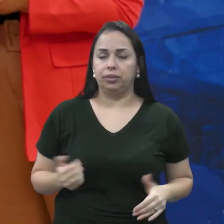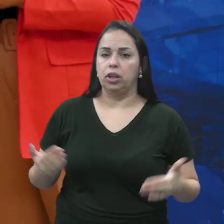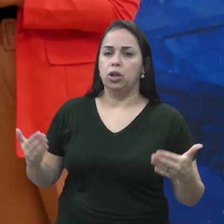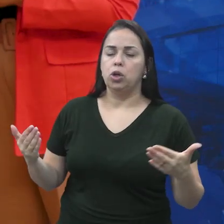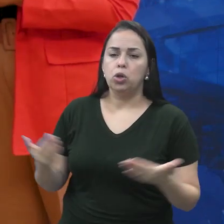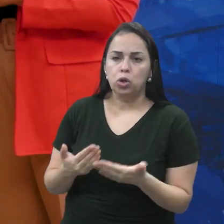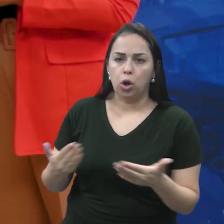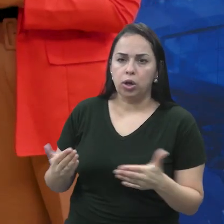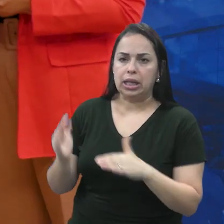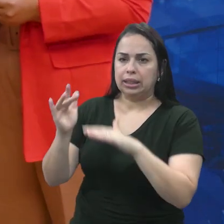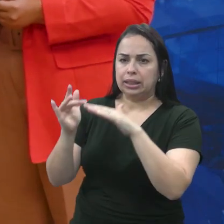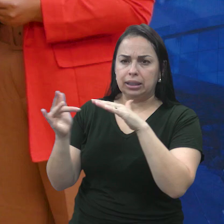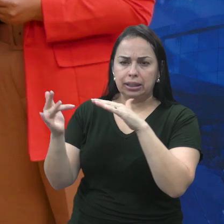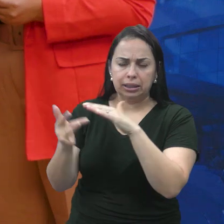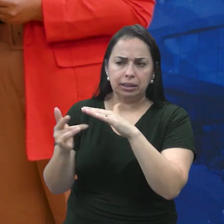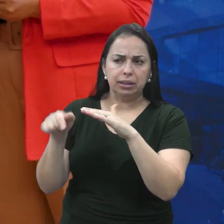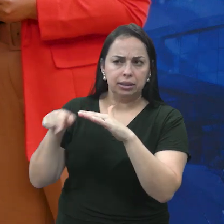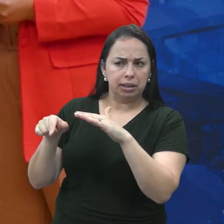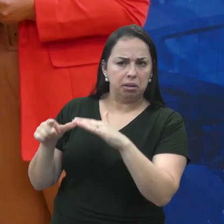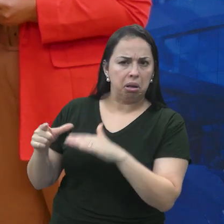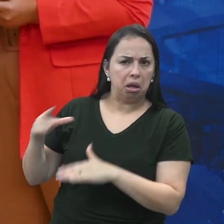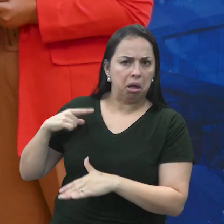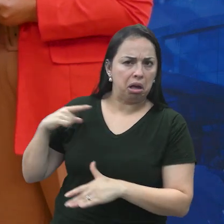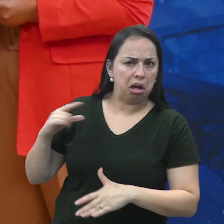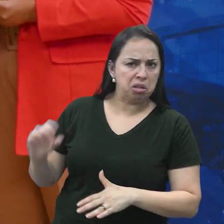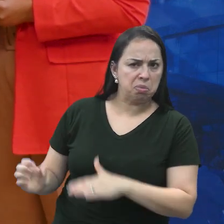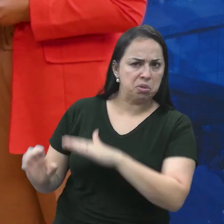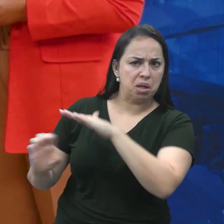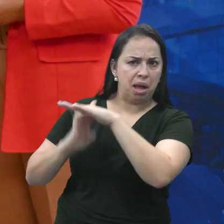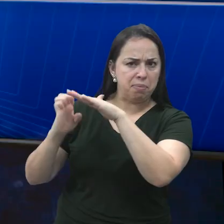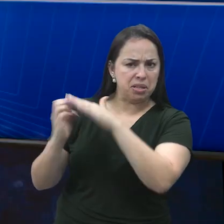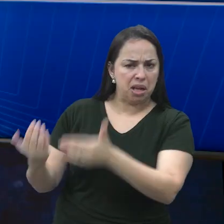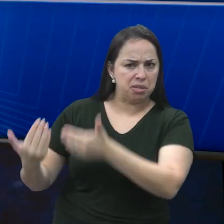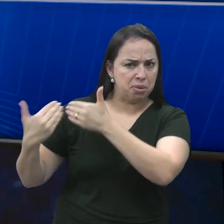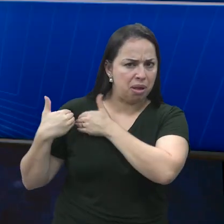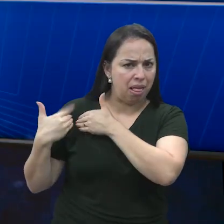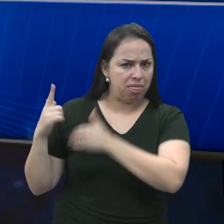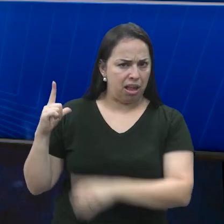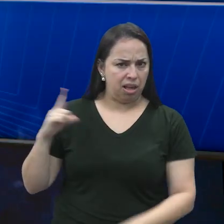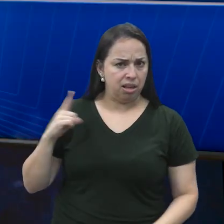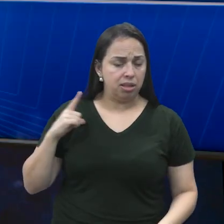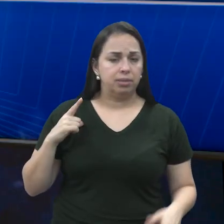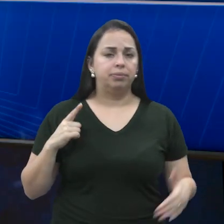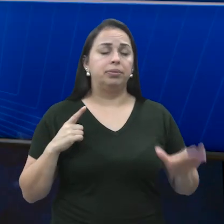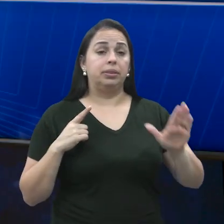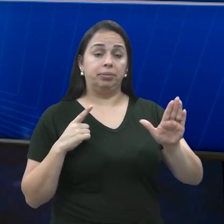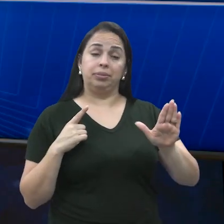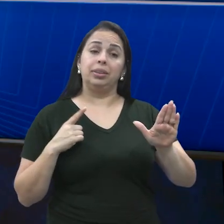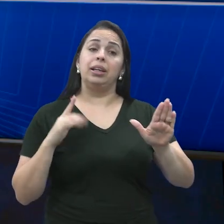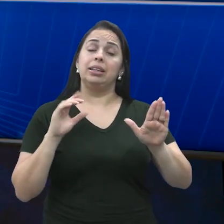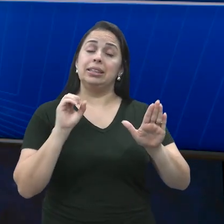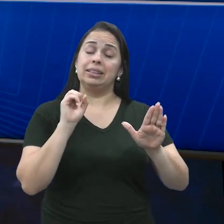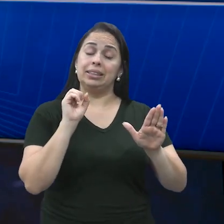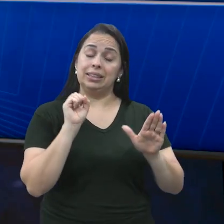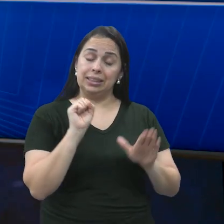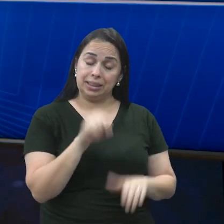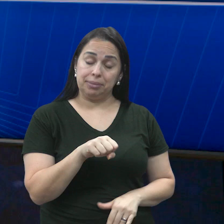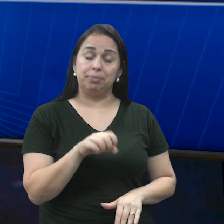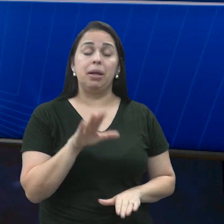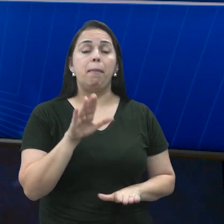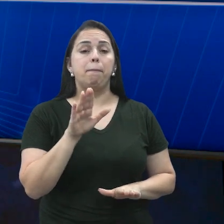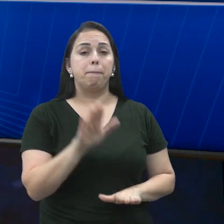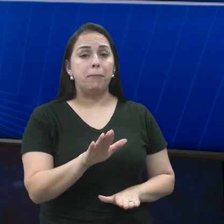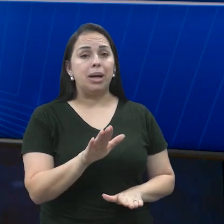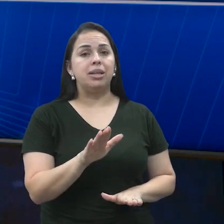plataformas, elas são responsabilizadas de alguma maneira pelos conteúdos publicados? Elas são responsabilizadas, mas só se o conteúdo não for